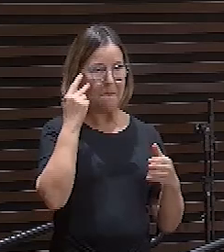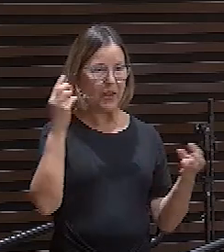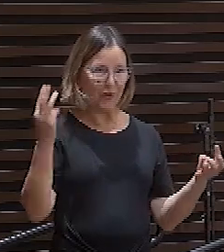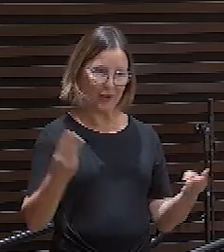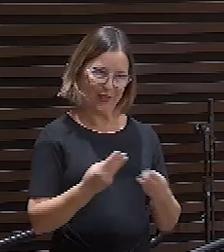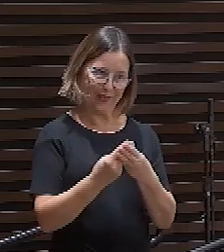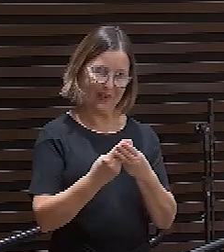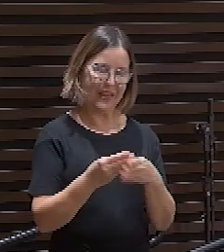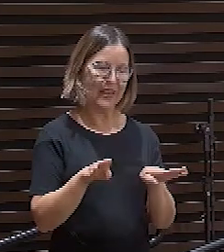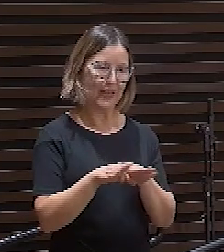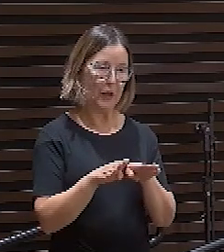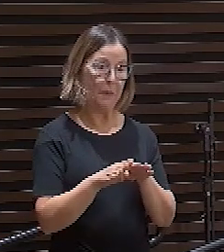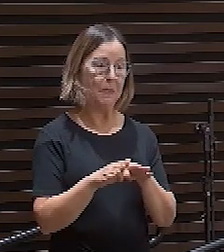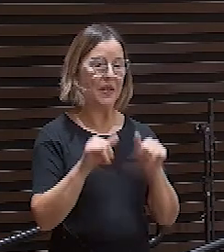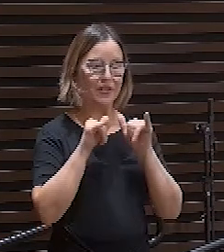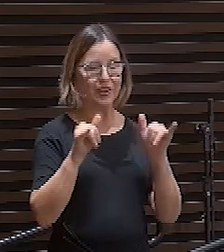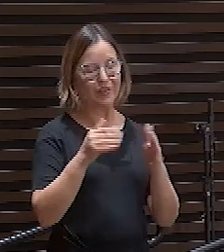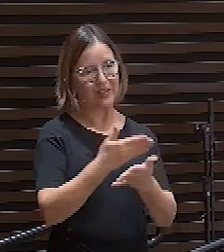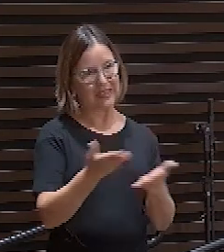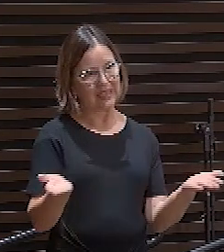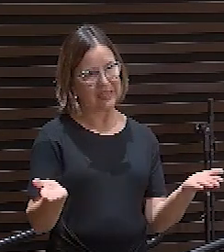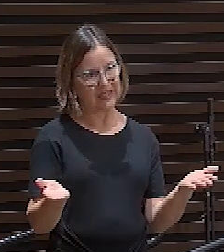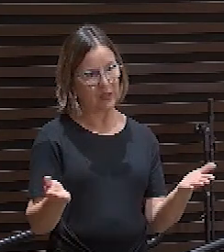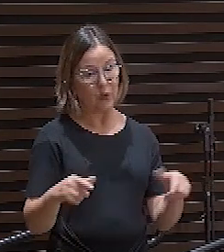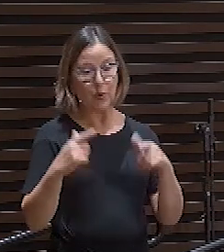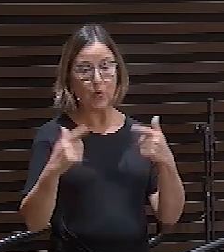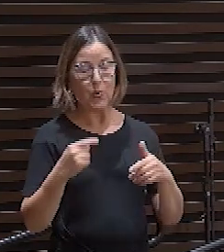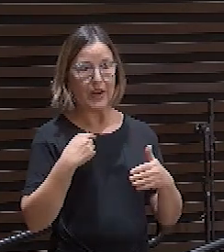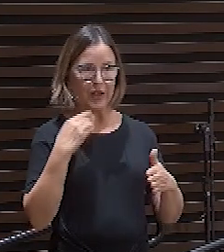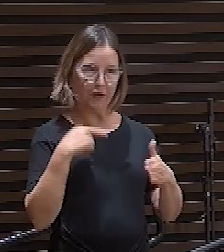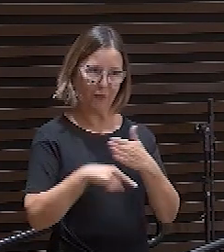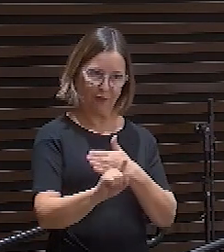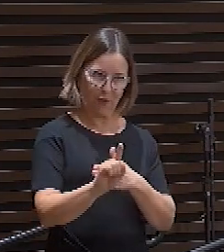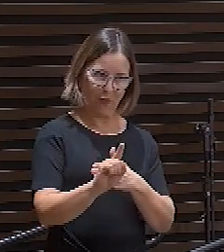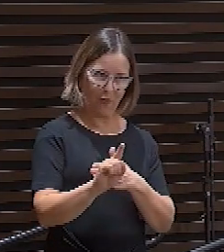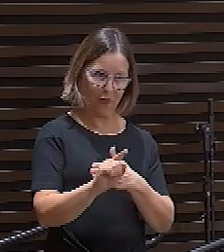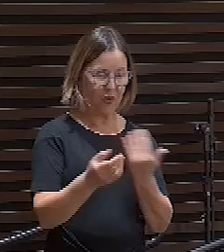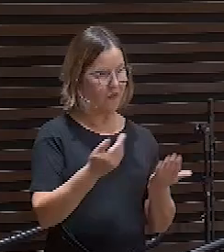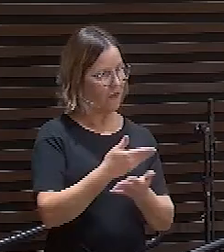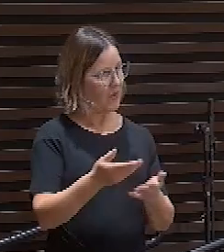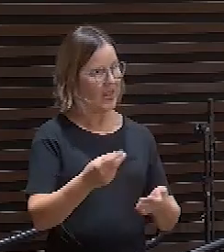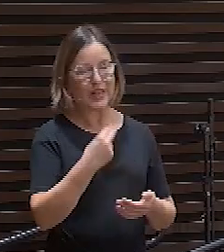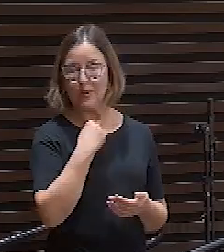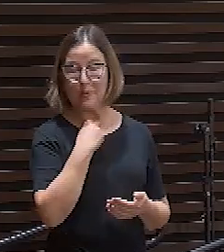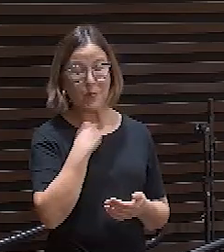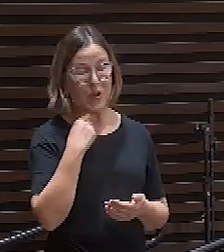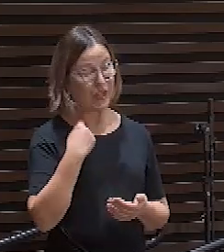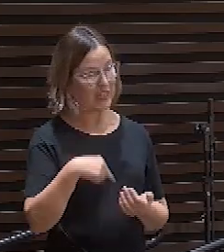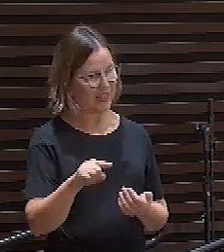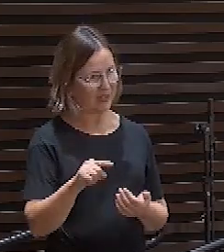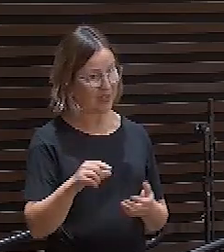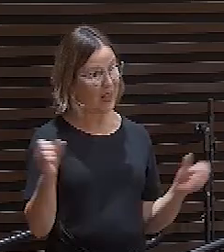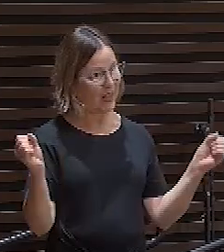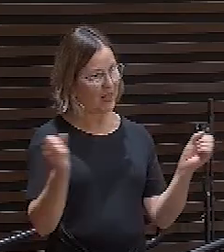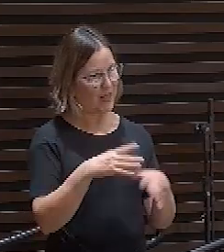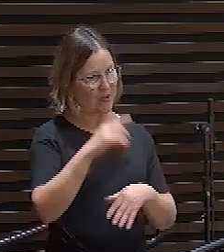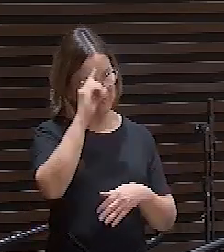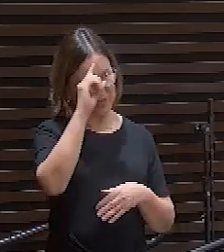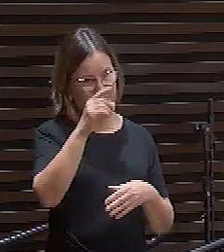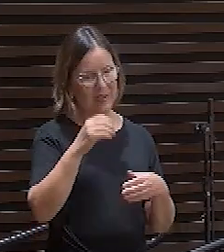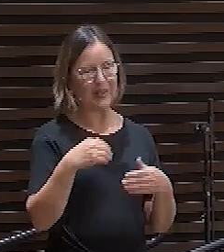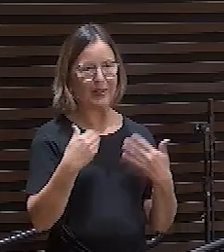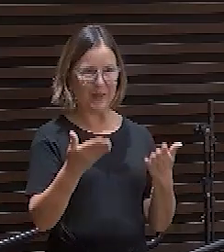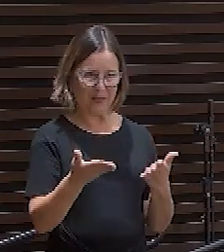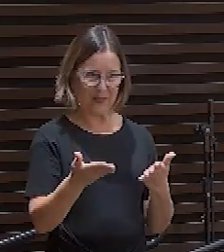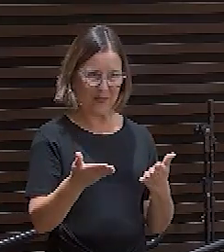agora vos digo a vós outros: para onde eu vou, vós não podeis ir. Novo mandamento vos dou,